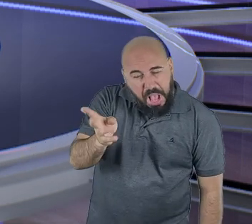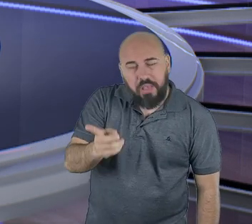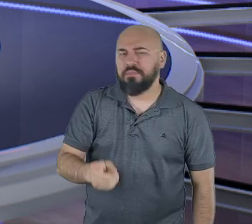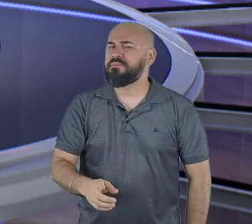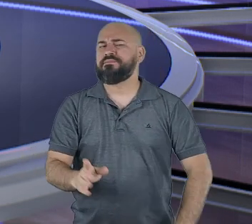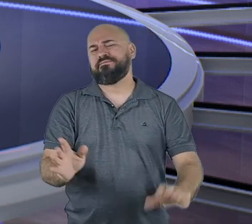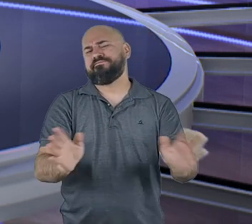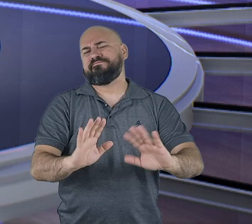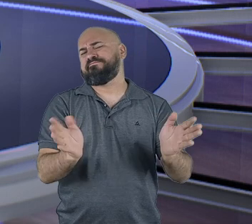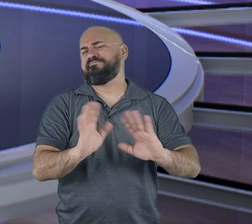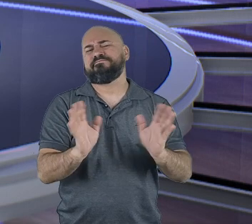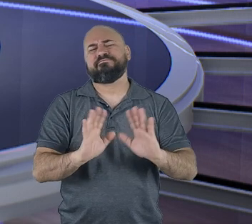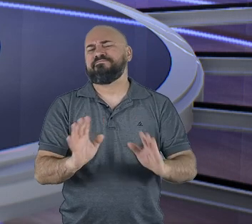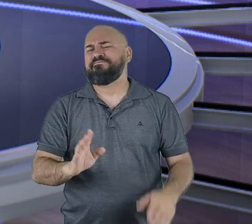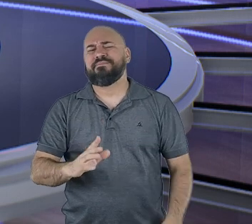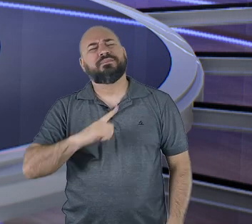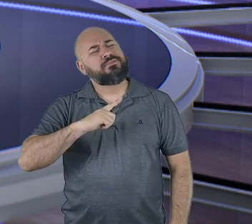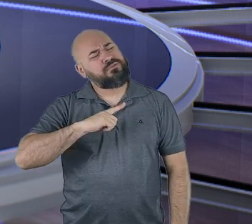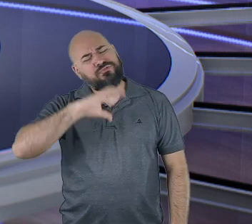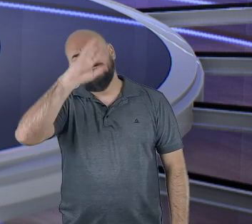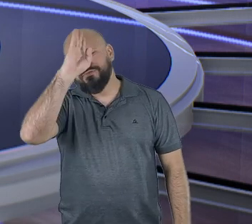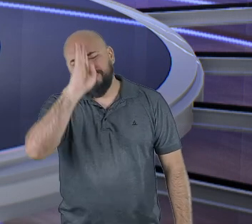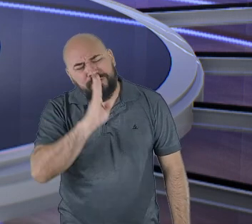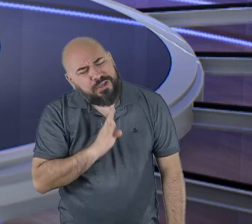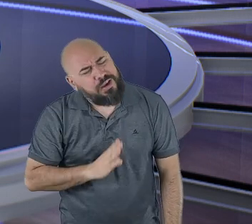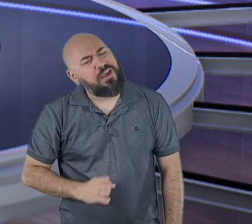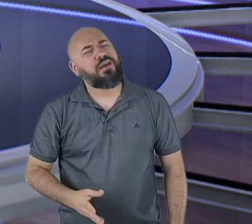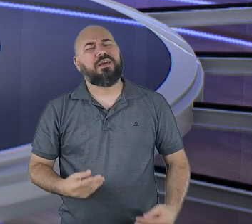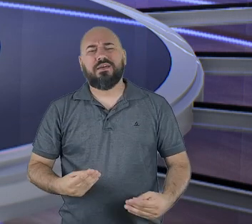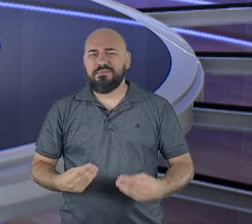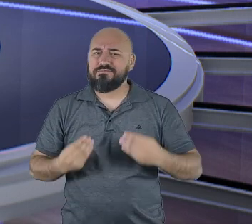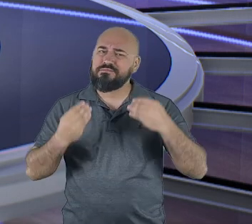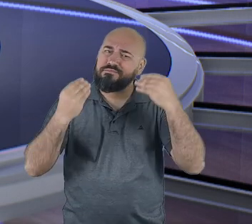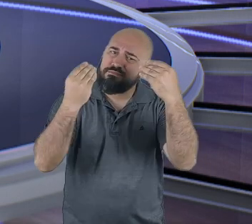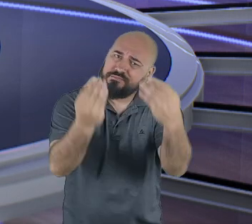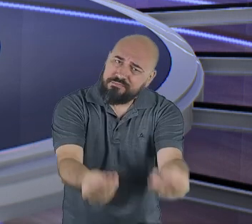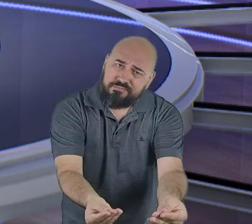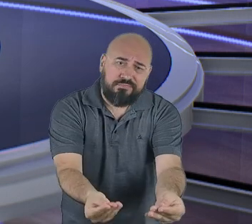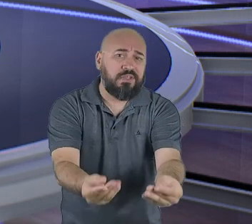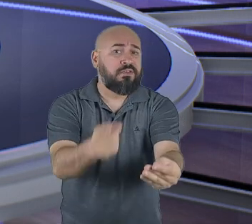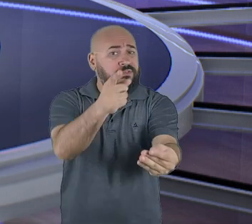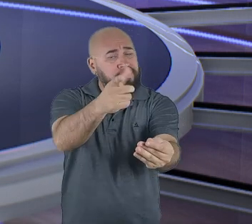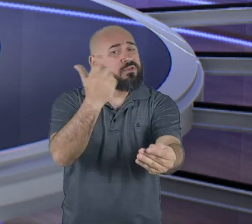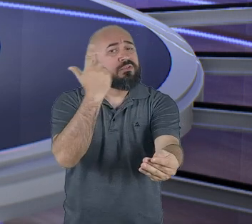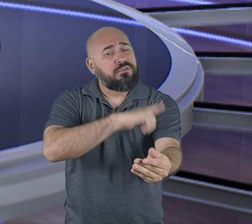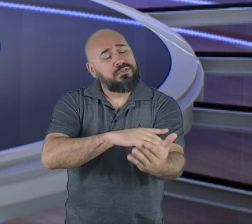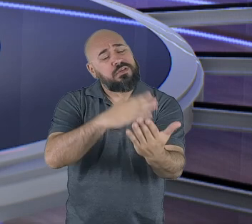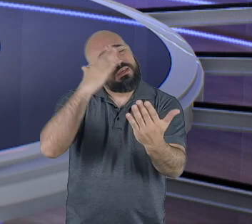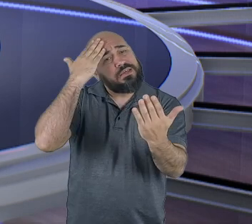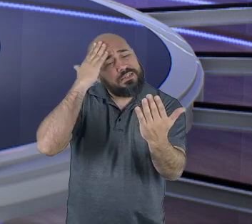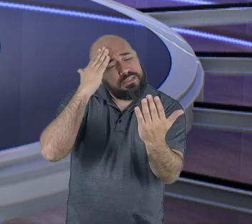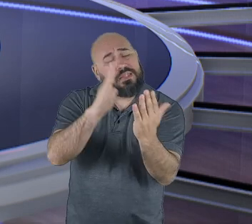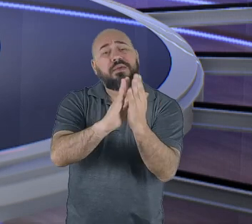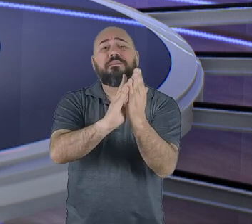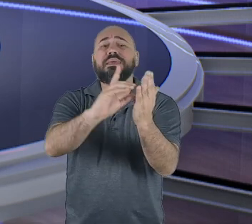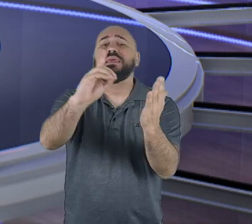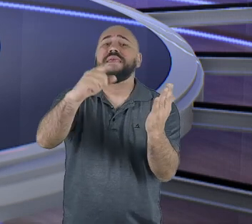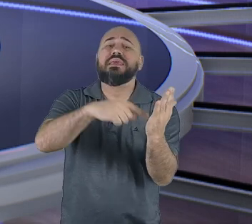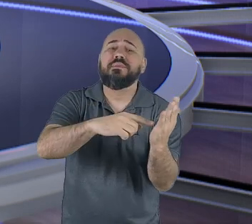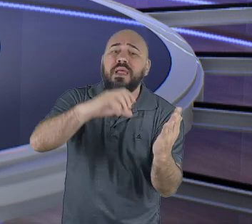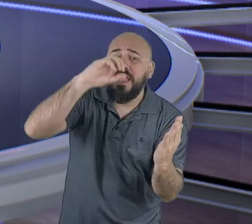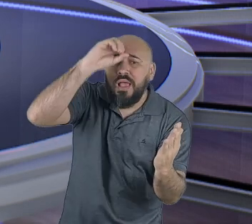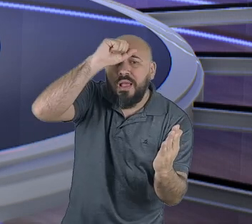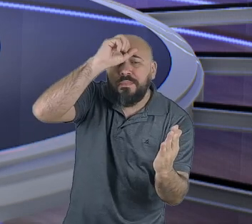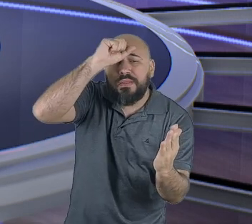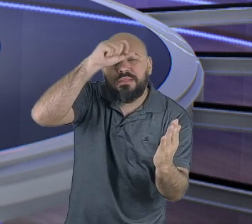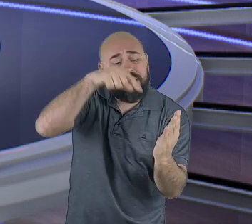nenhum, tá? Vai só o estudo bíblico para que você tenha acesso a esse material, seja um dos nossos alunos e entenda e compreenda